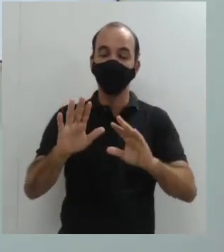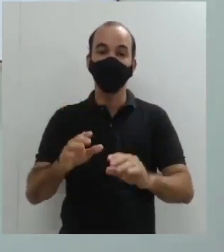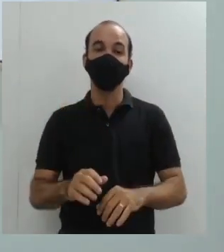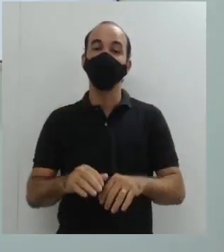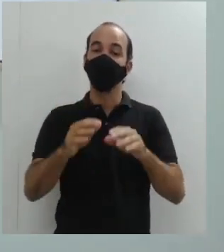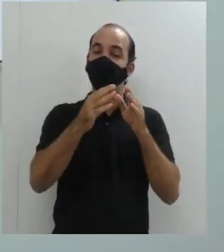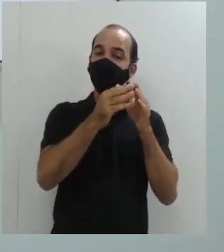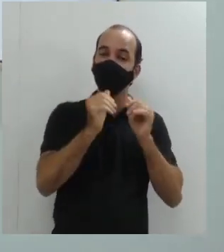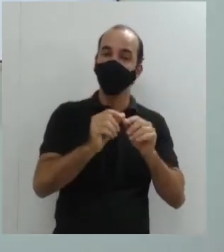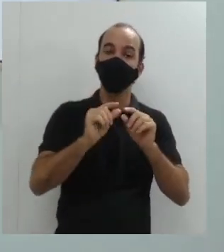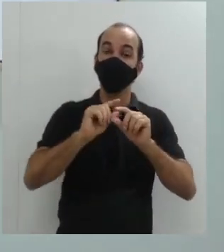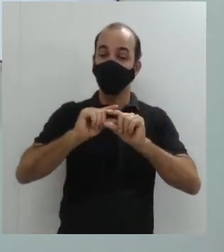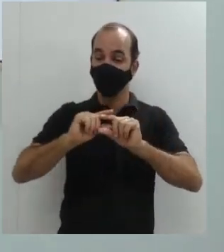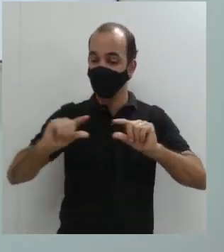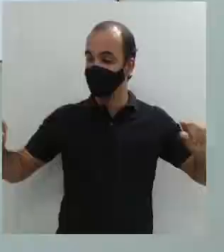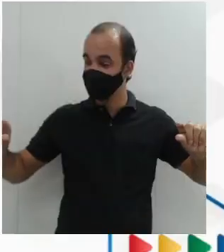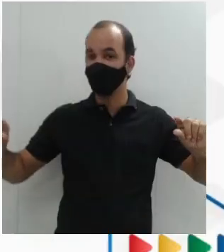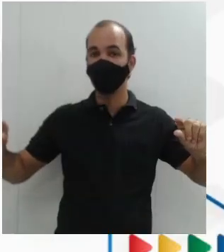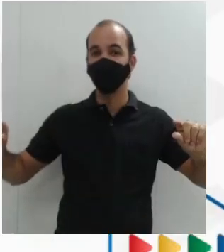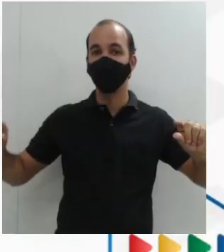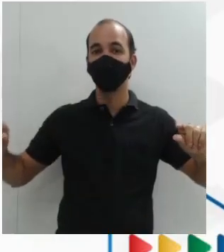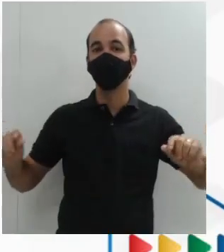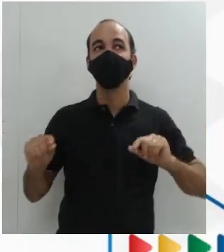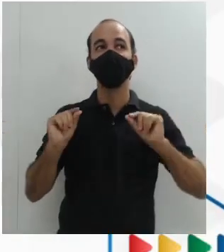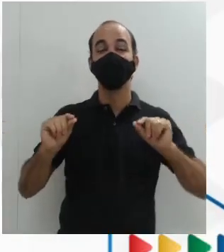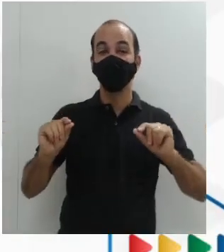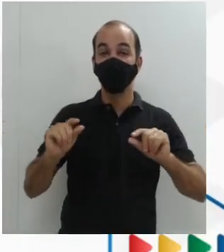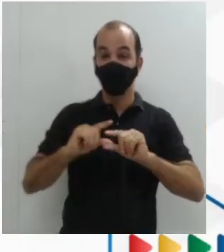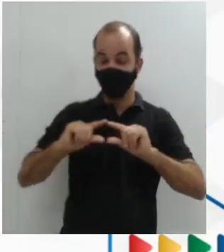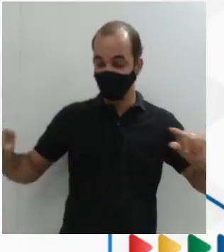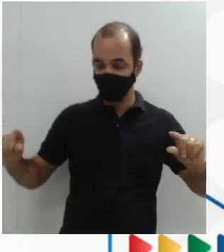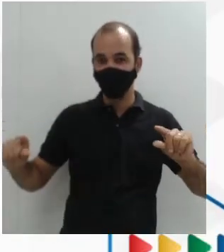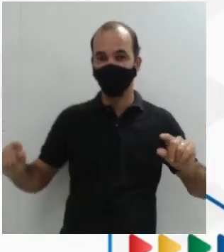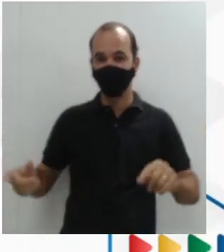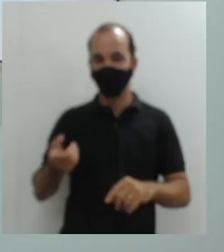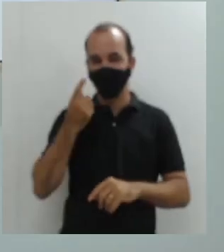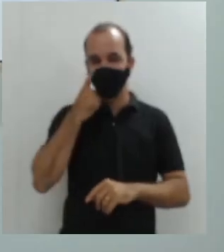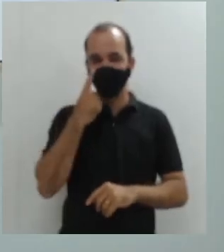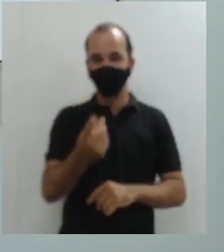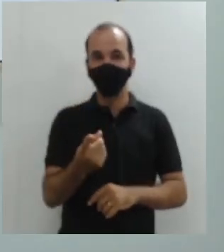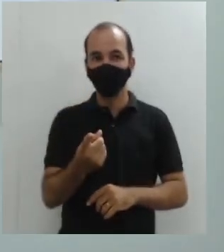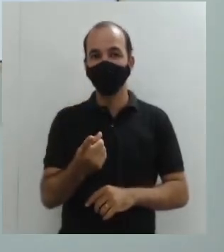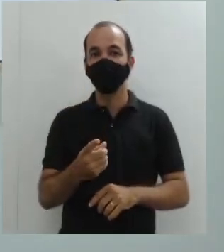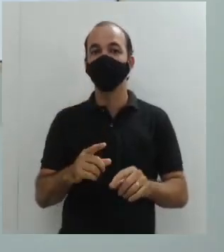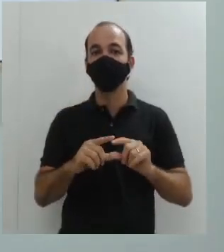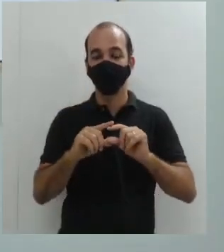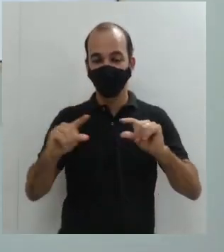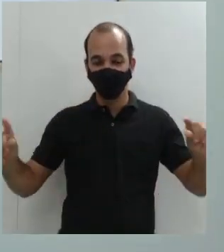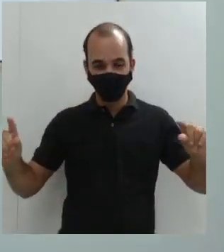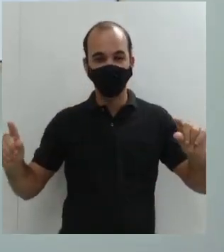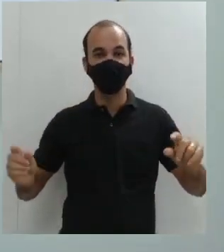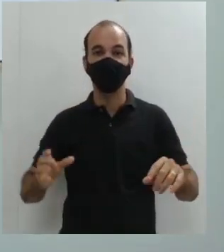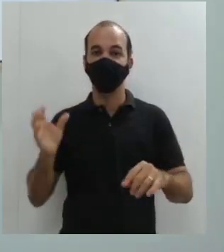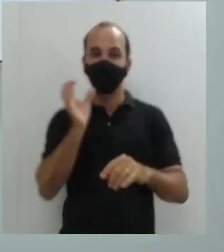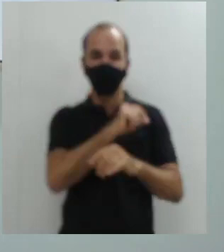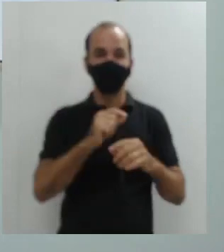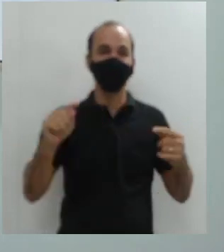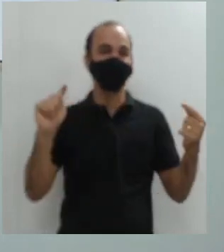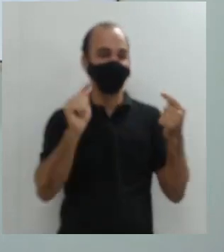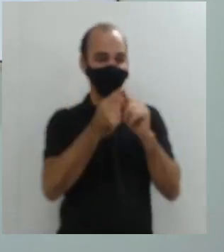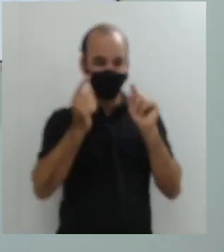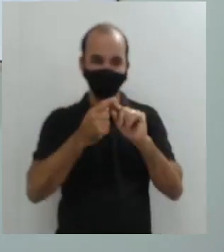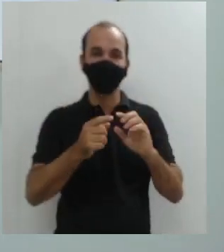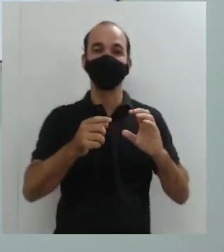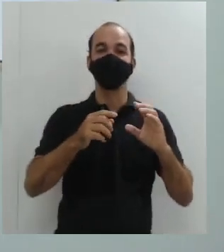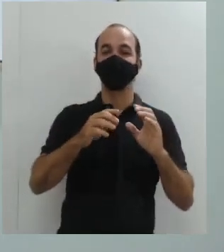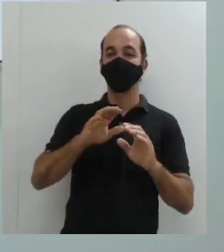contar até 5, 4, 3, 2, 1, aquela... Eita, volta para mim, Robertão, volta para mim. E eu gostei que o Davidson já fez a